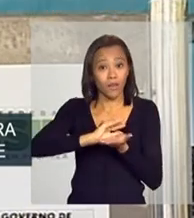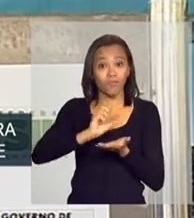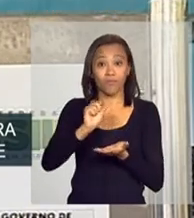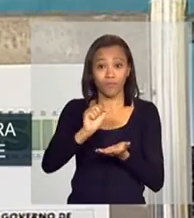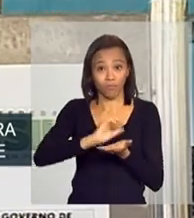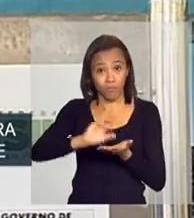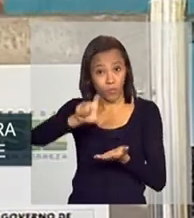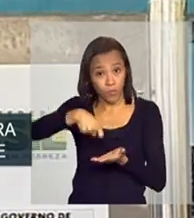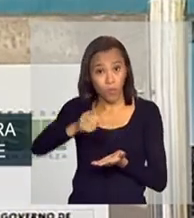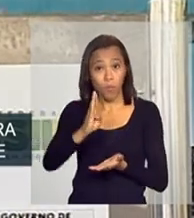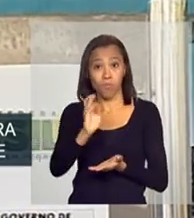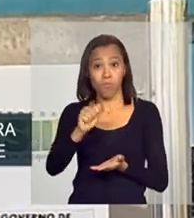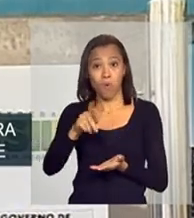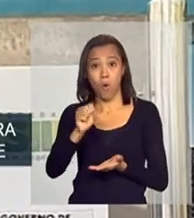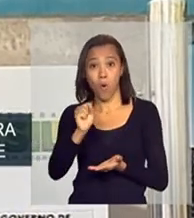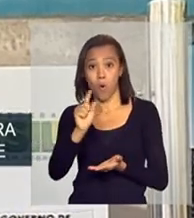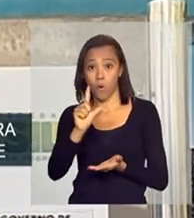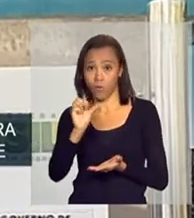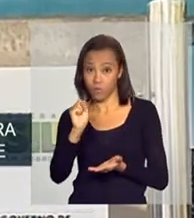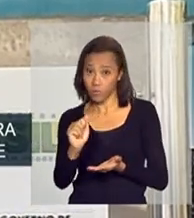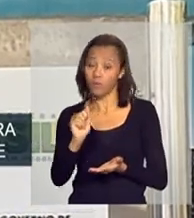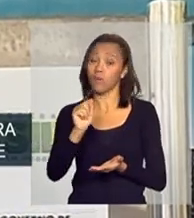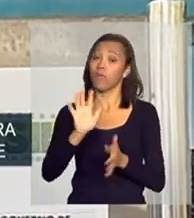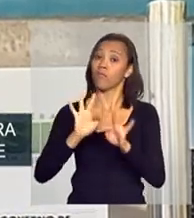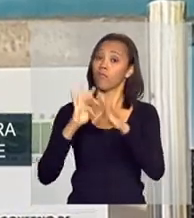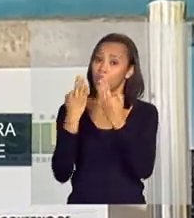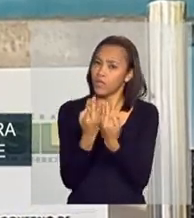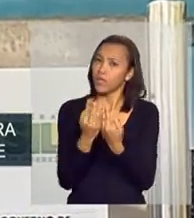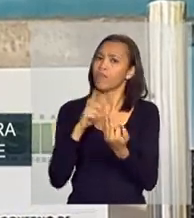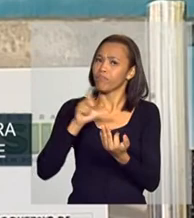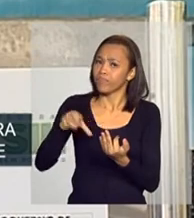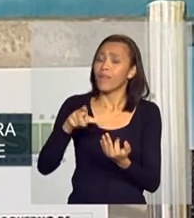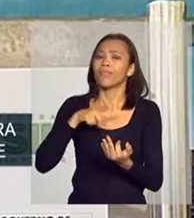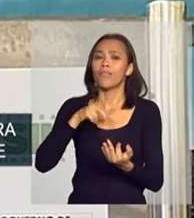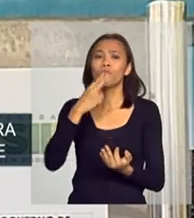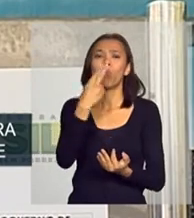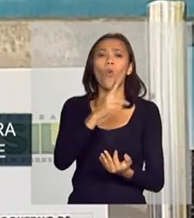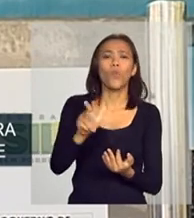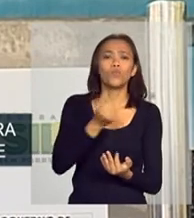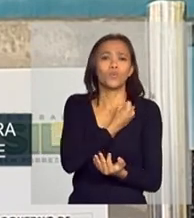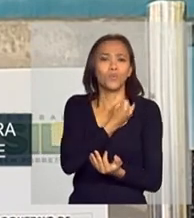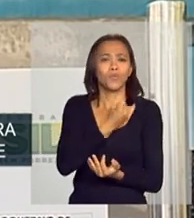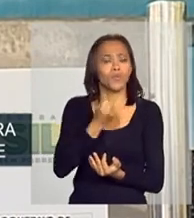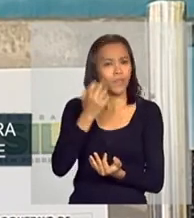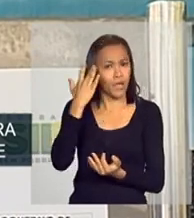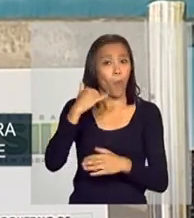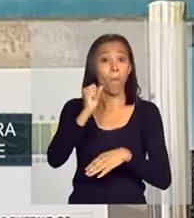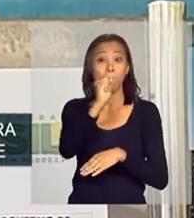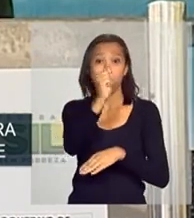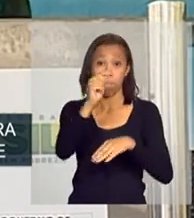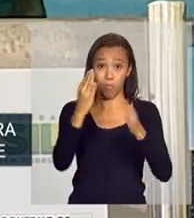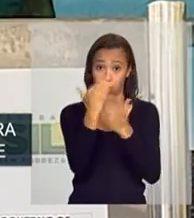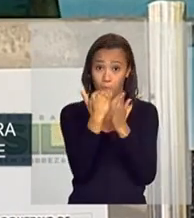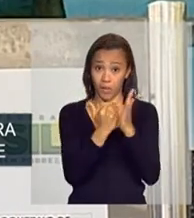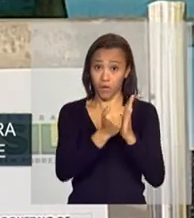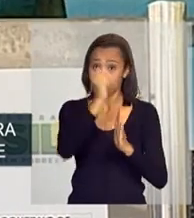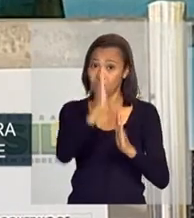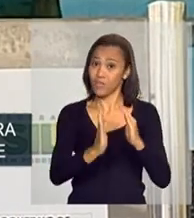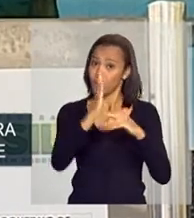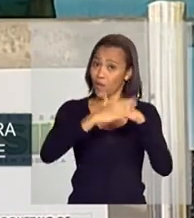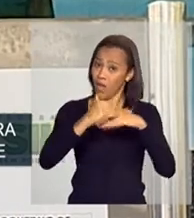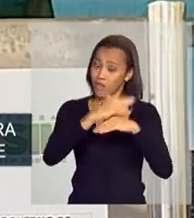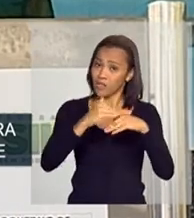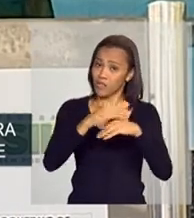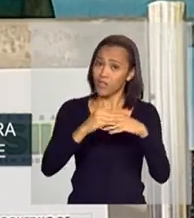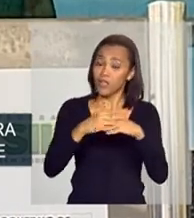tem um número que eu acho muito importante, que é o Brasil Carinhoso, que completa a renda das famílias que